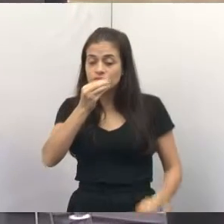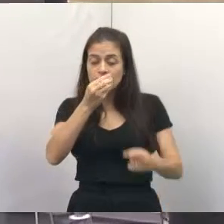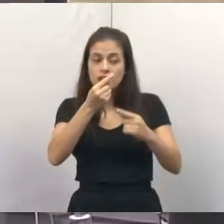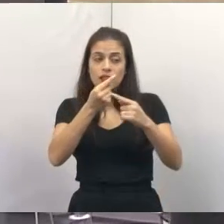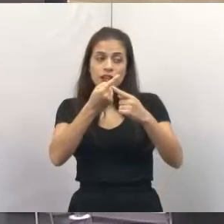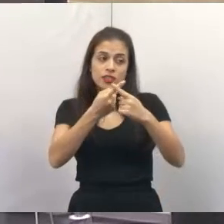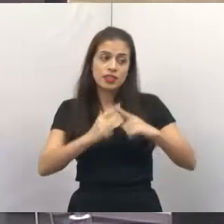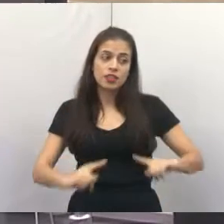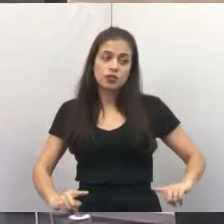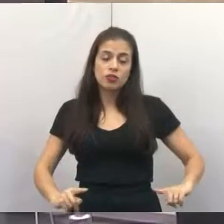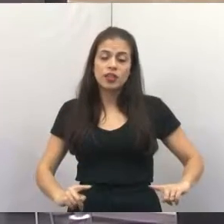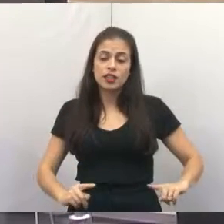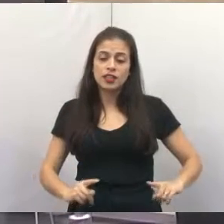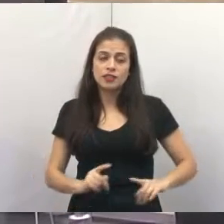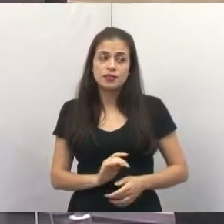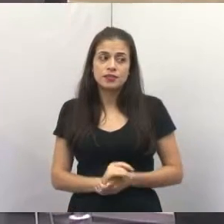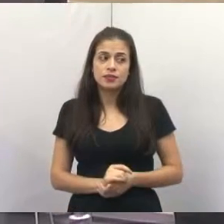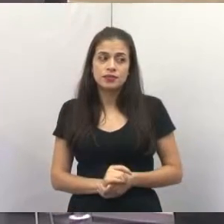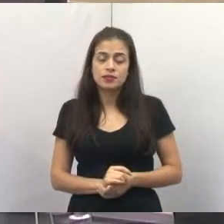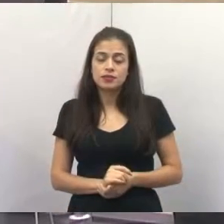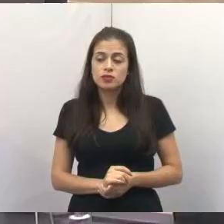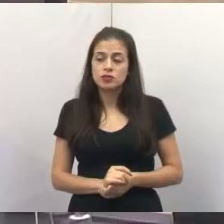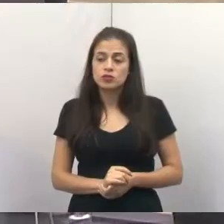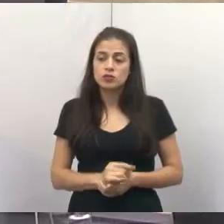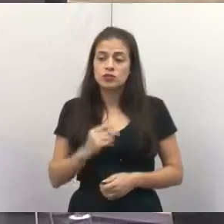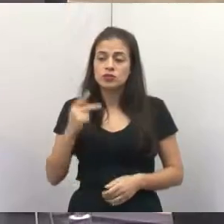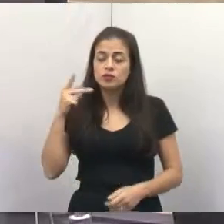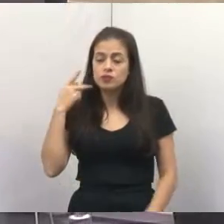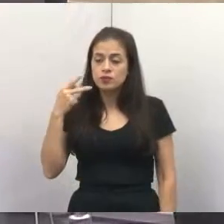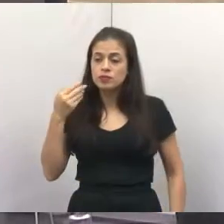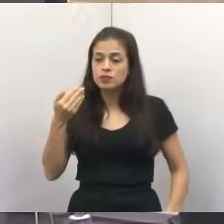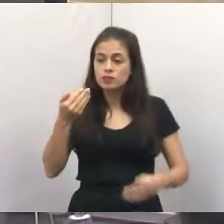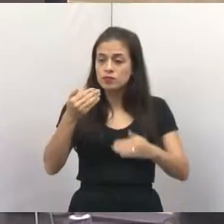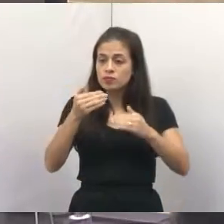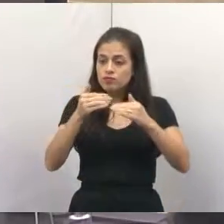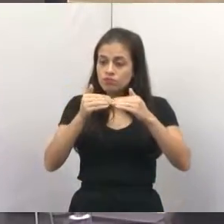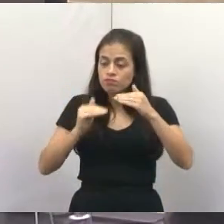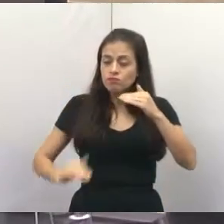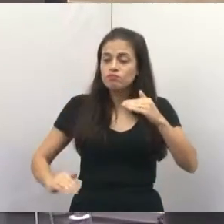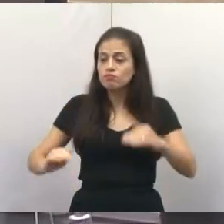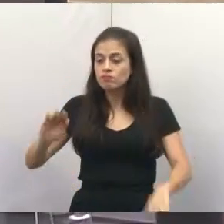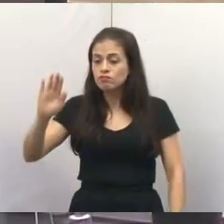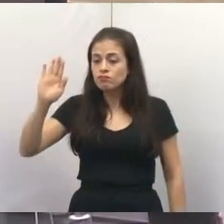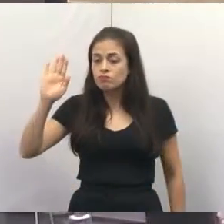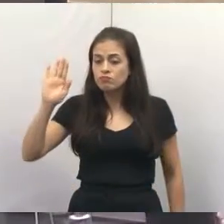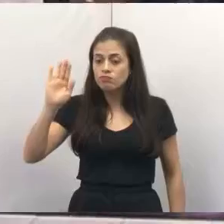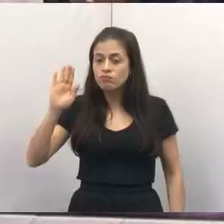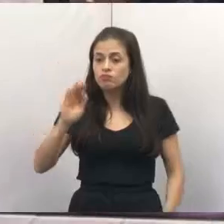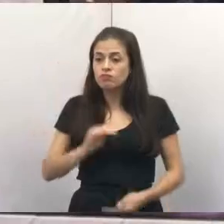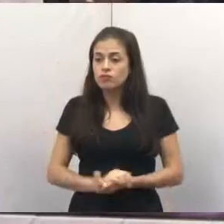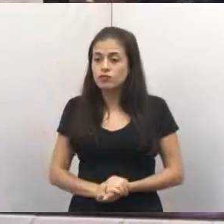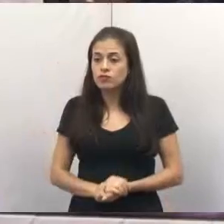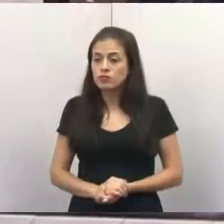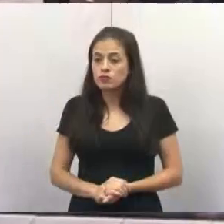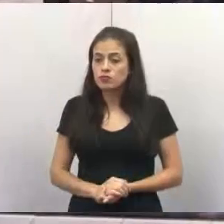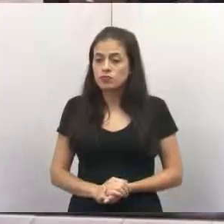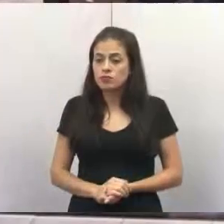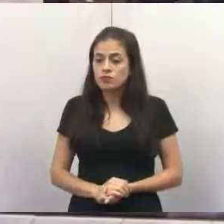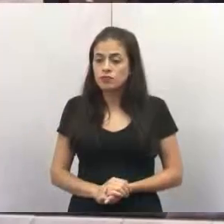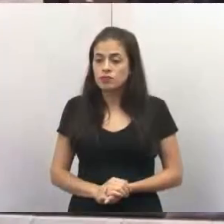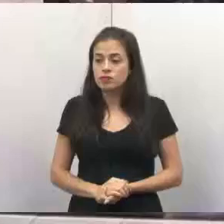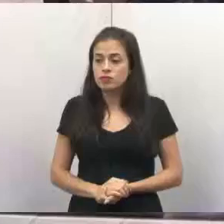artigo 118. Os vereadores que é contrário à supressão do artigo 118, por favor, levante os braços.